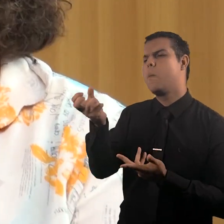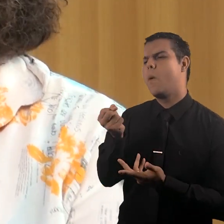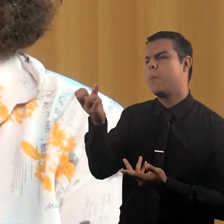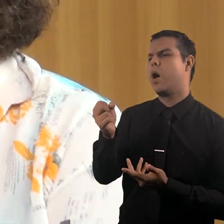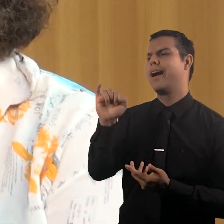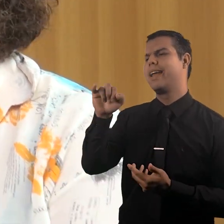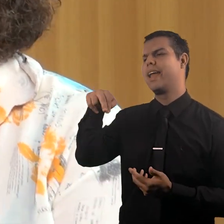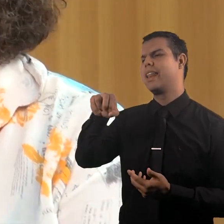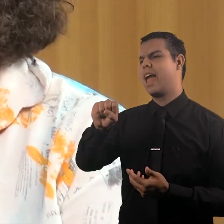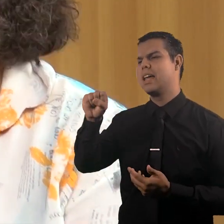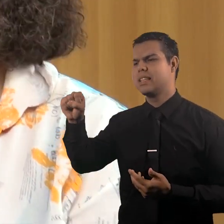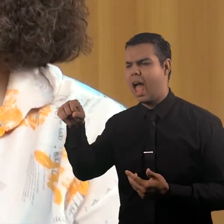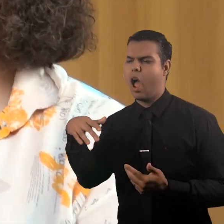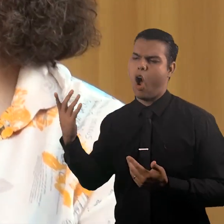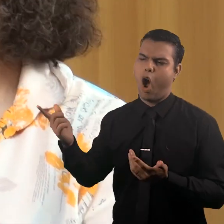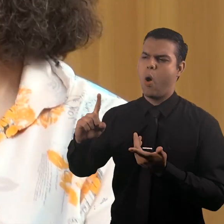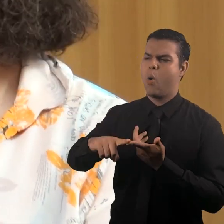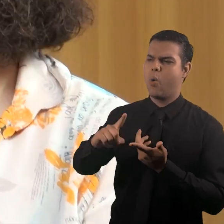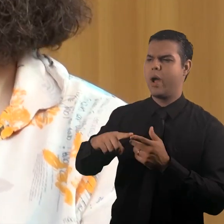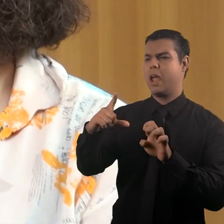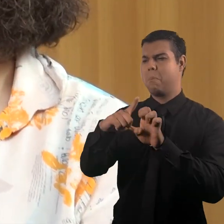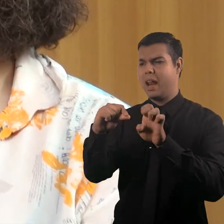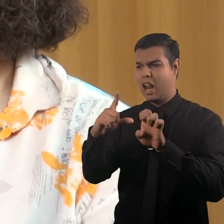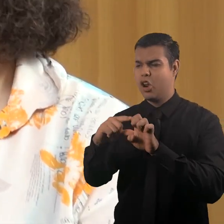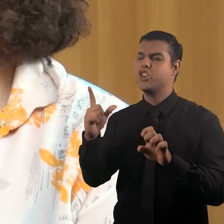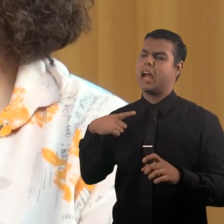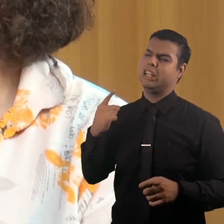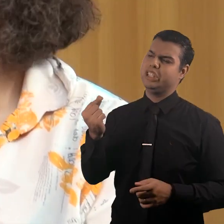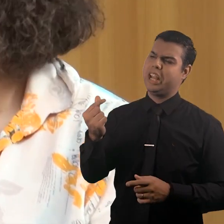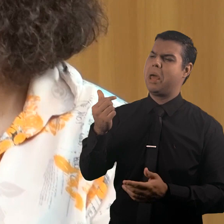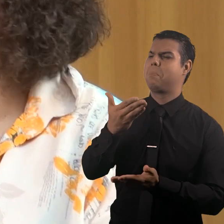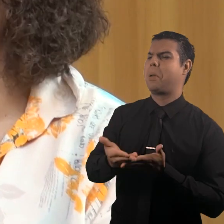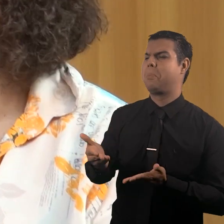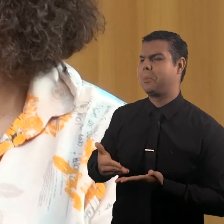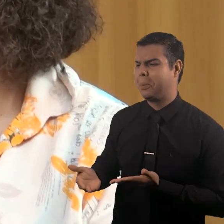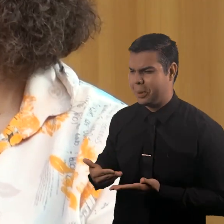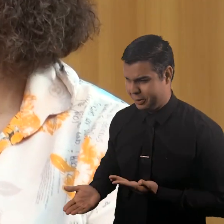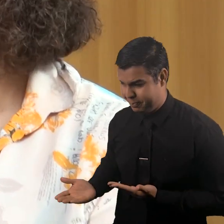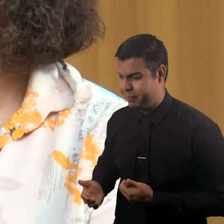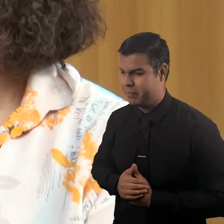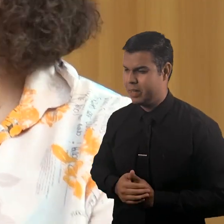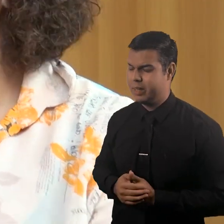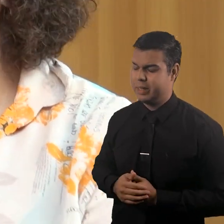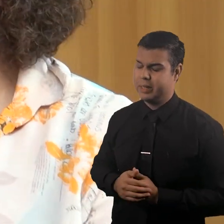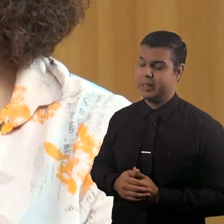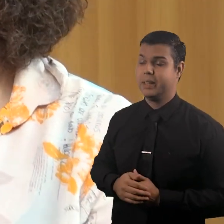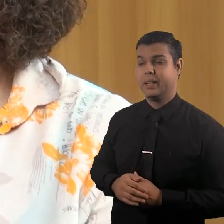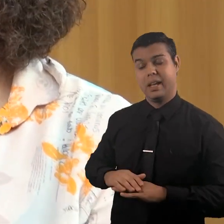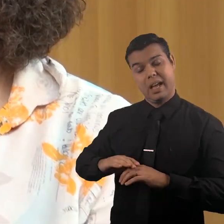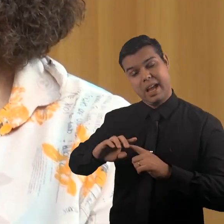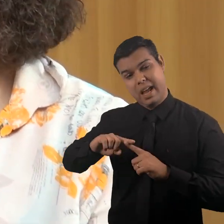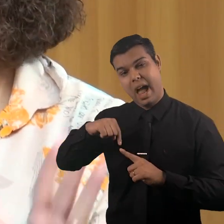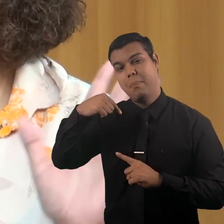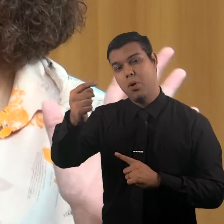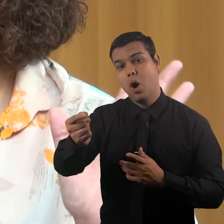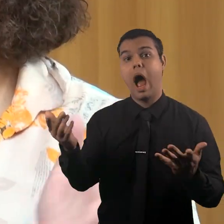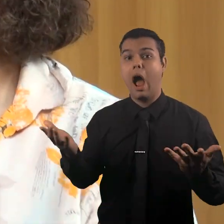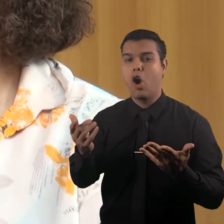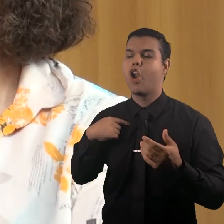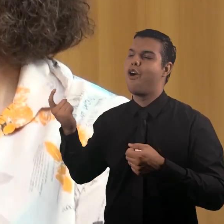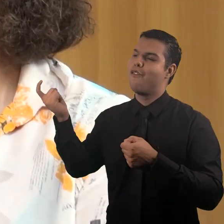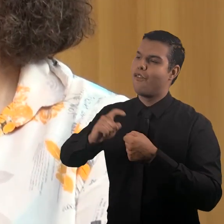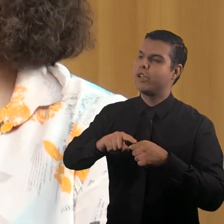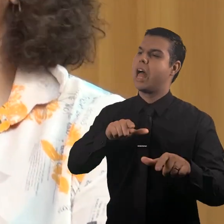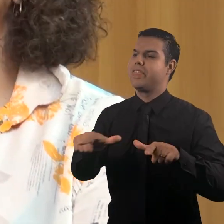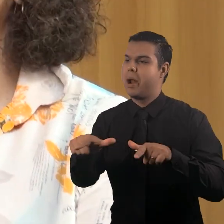doente, ficou ou encostada pelo INSS, ou se ela é empreendedora, ela já perdeu um monte de renda, e aí passou por essa etapa. Ufa,